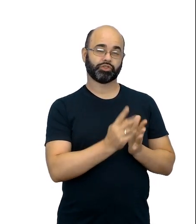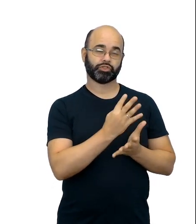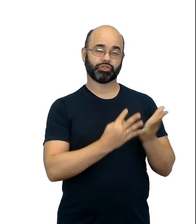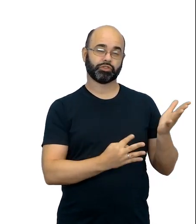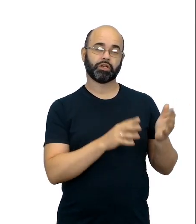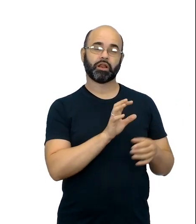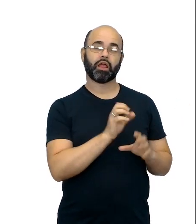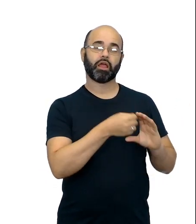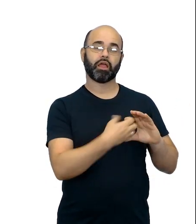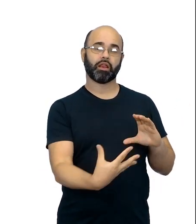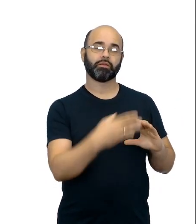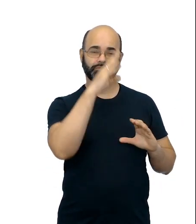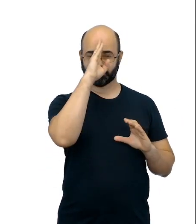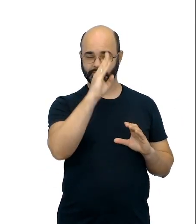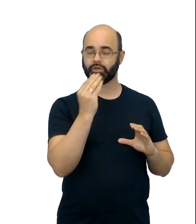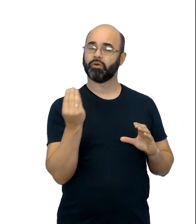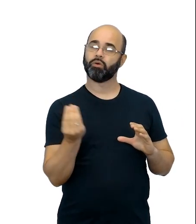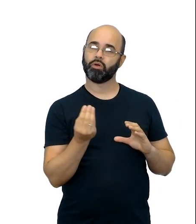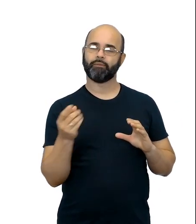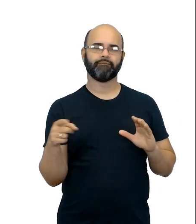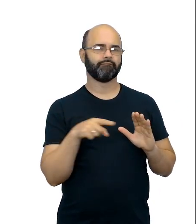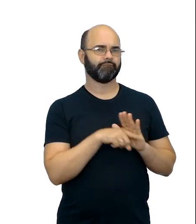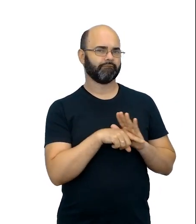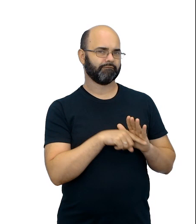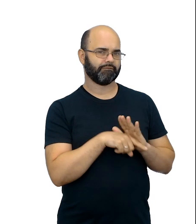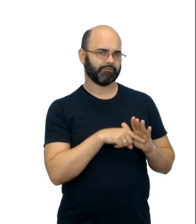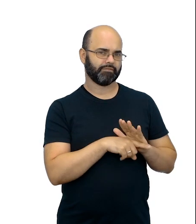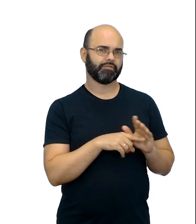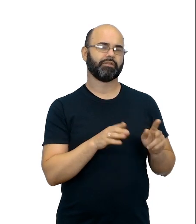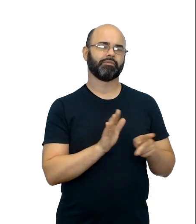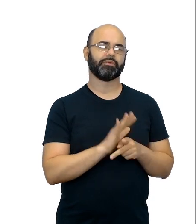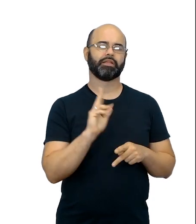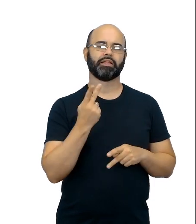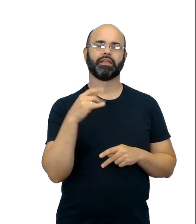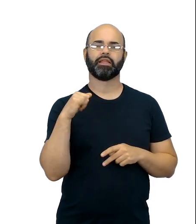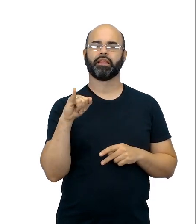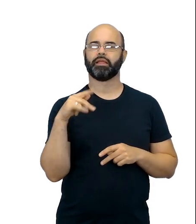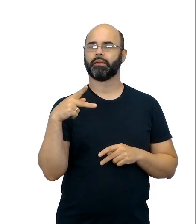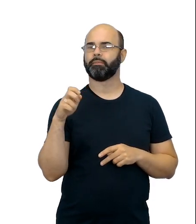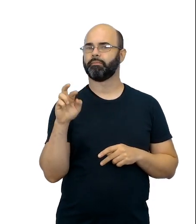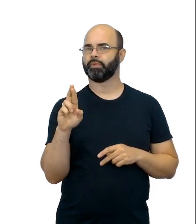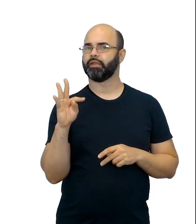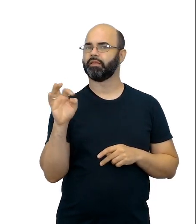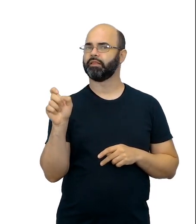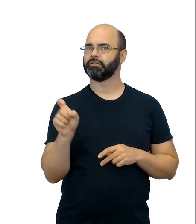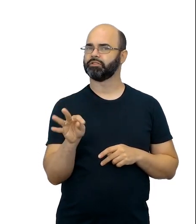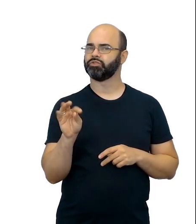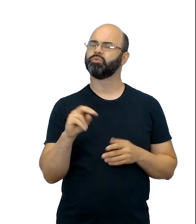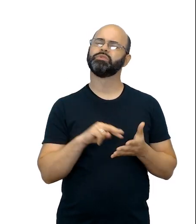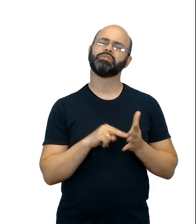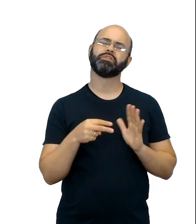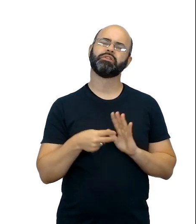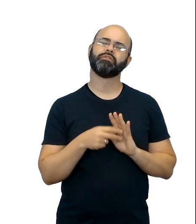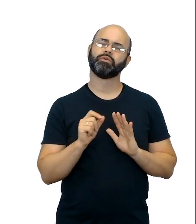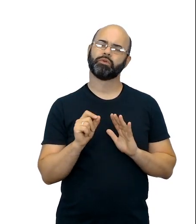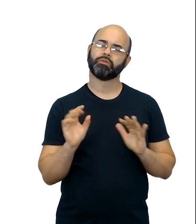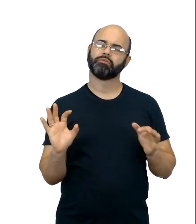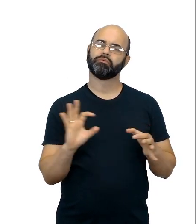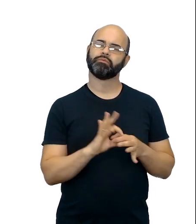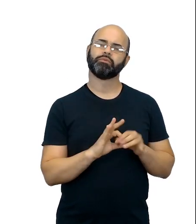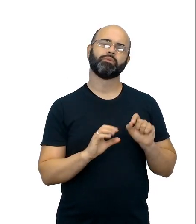são ancorados em possibilidades hipertextuais. E o que significa hipertexto? Eles estão